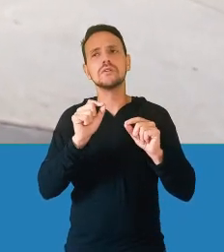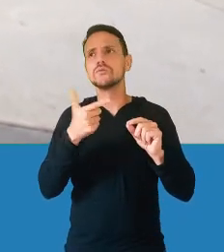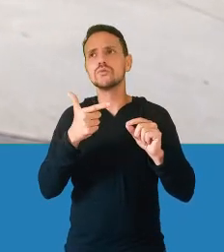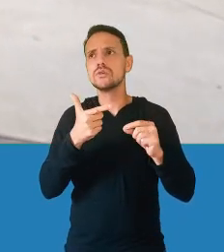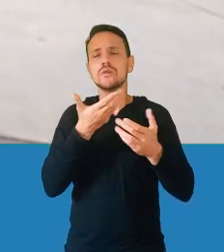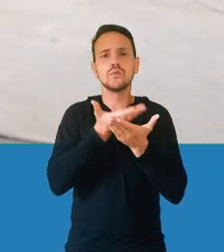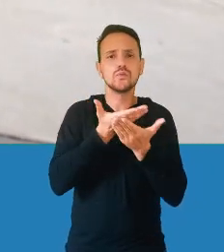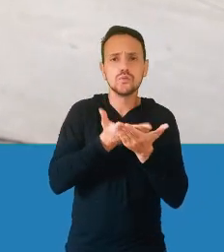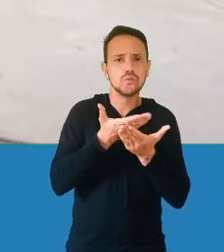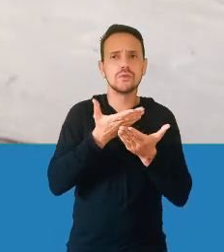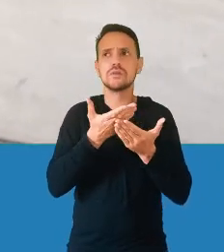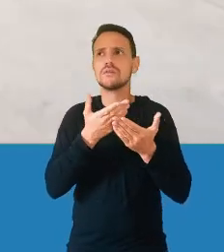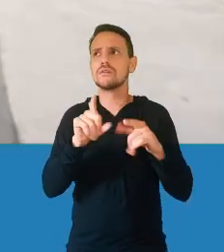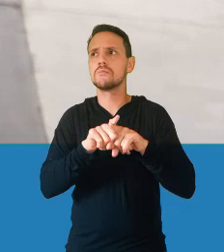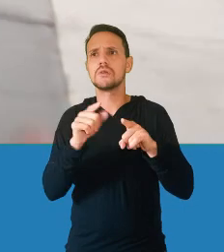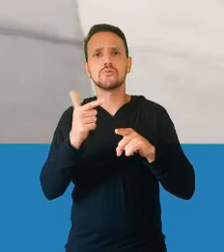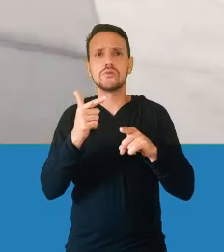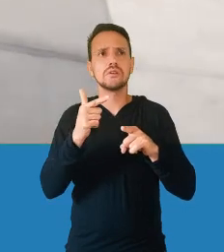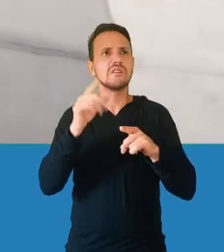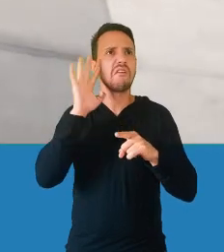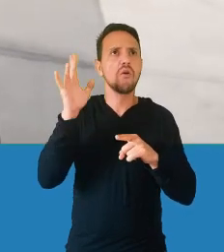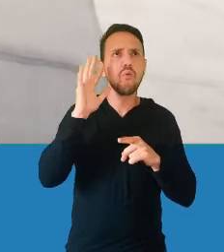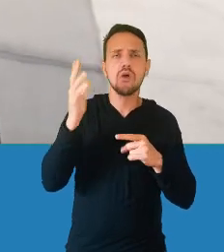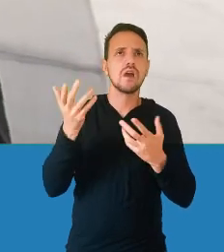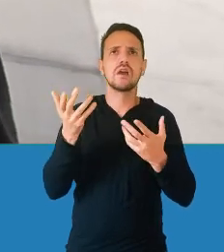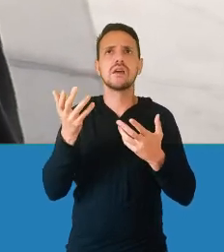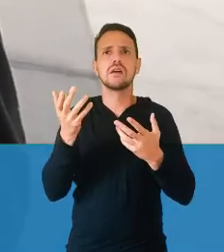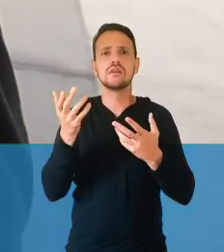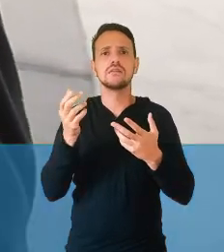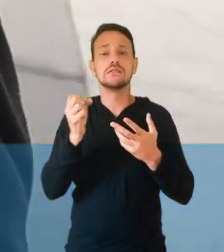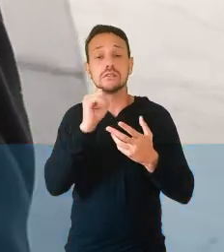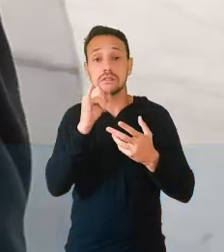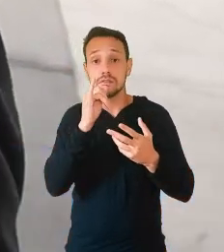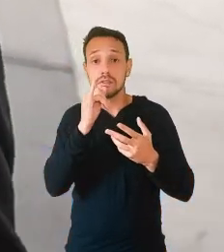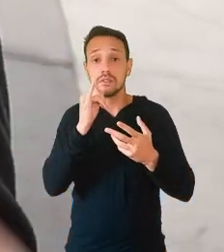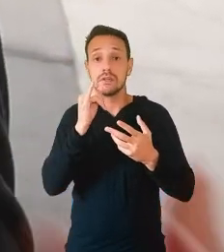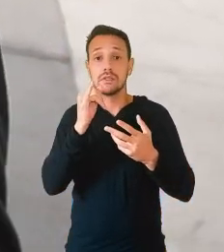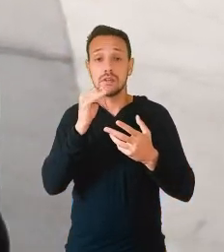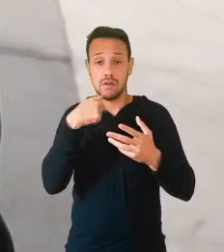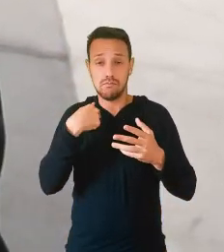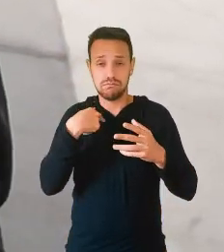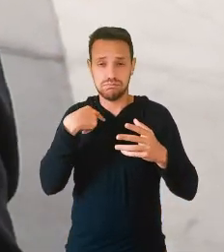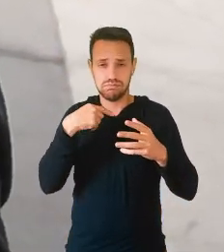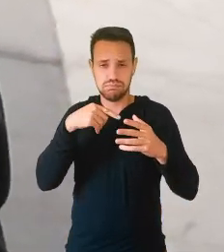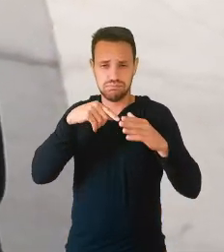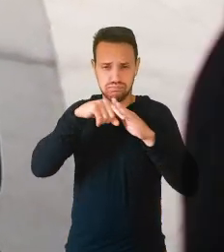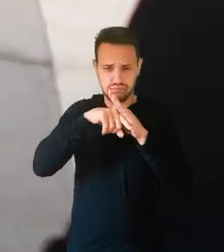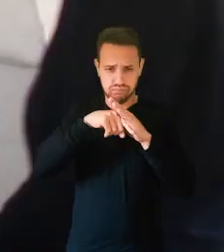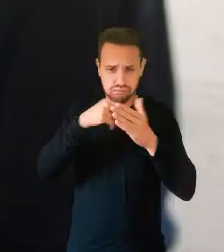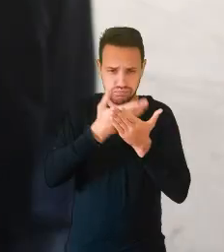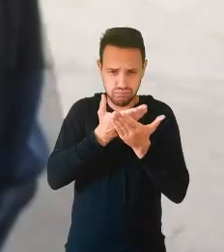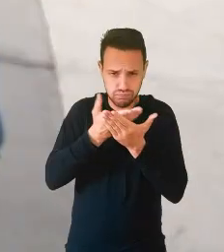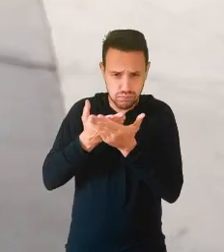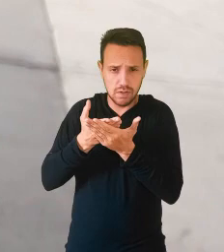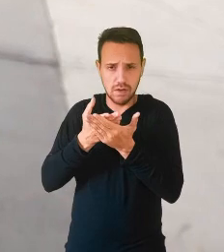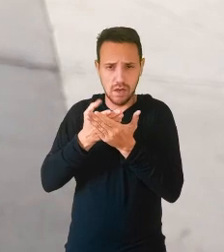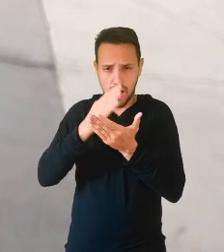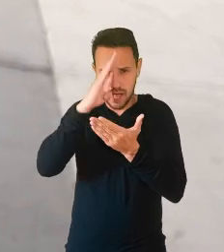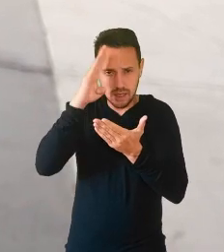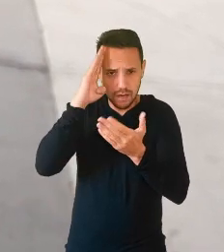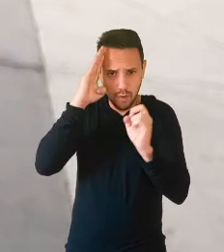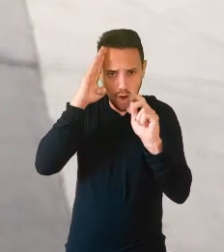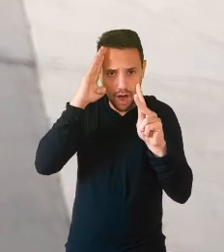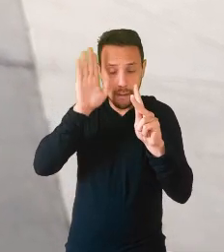existe estudo, não existe teoria, não existe busca acadêmica se não houver a